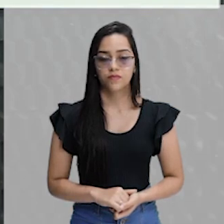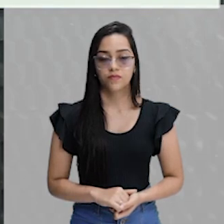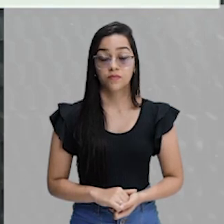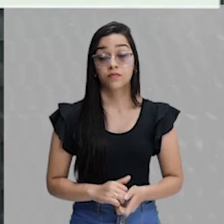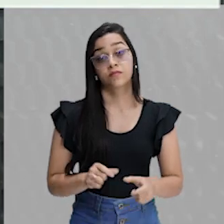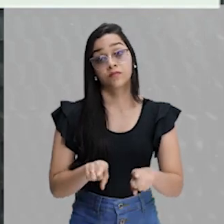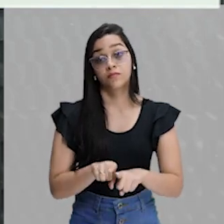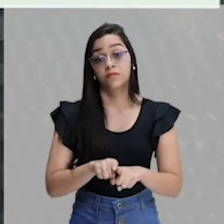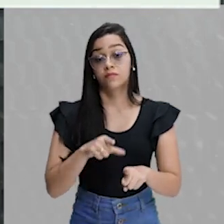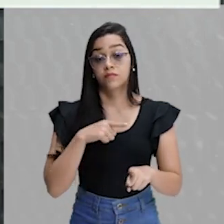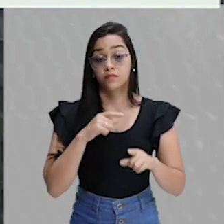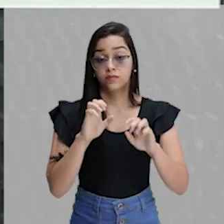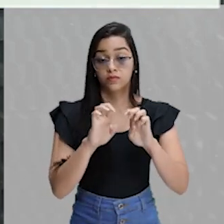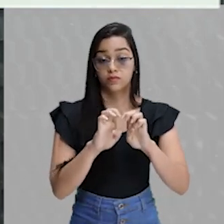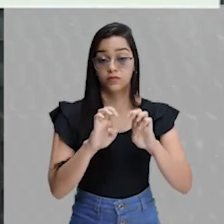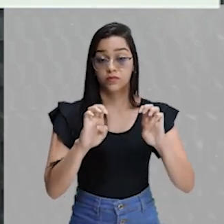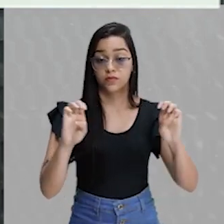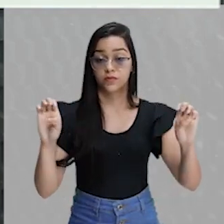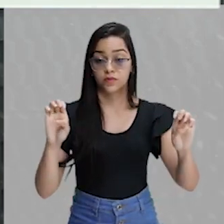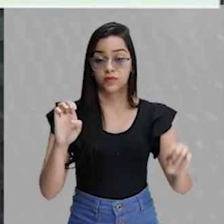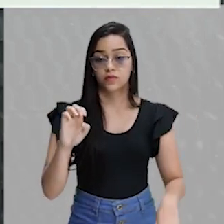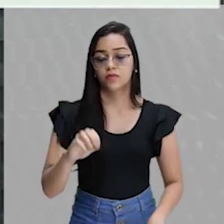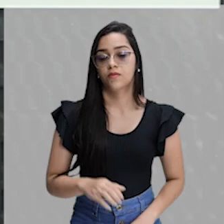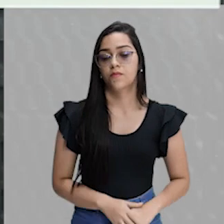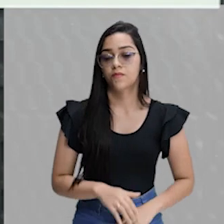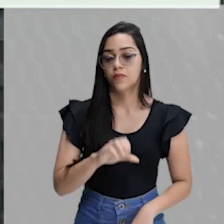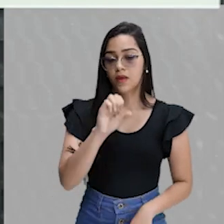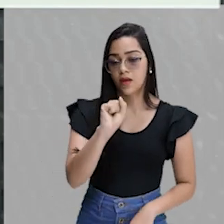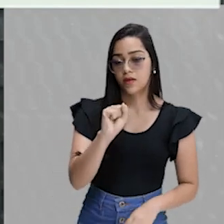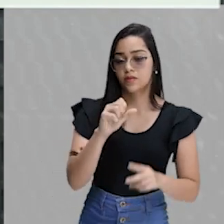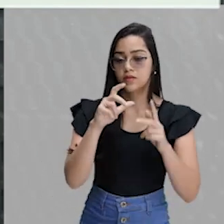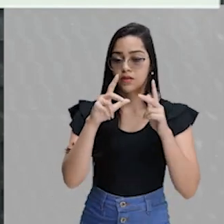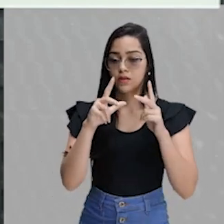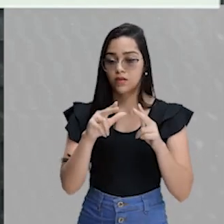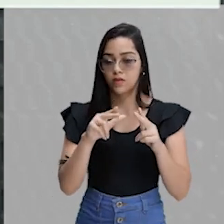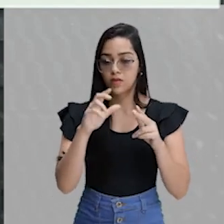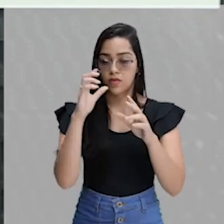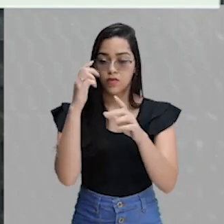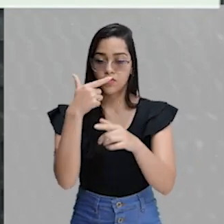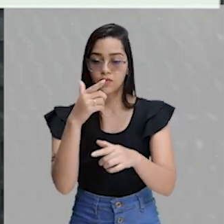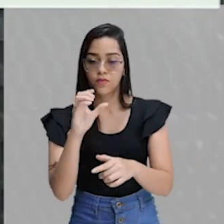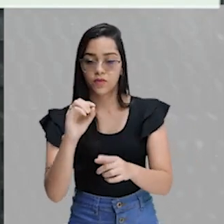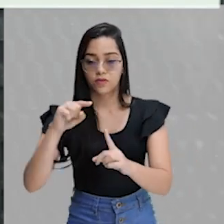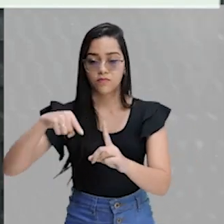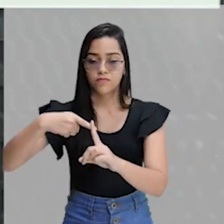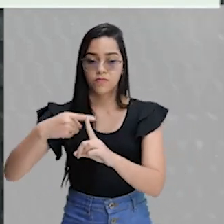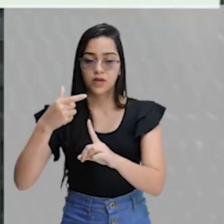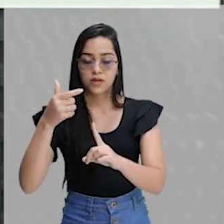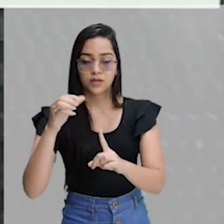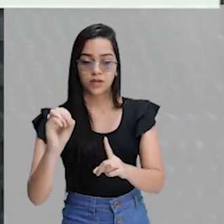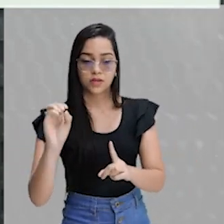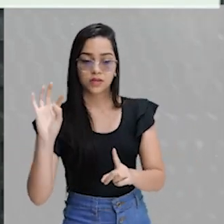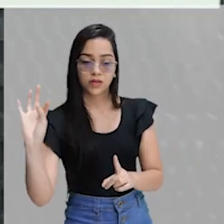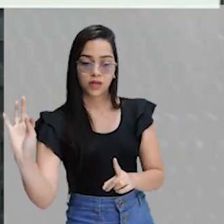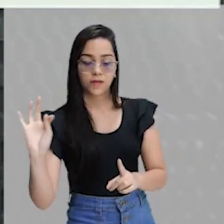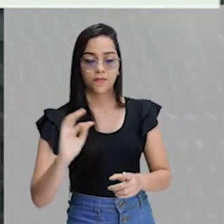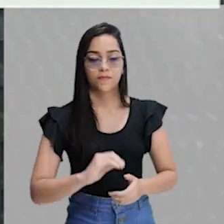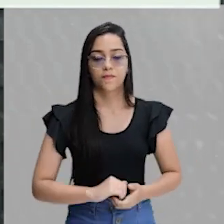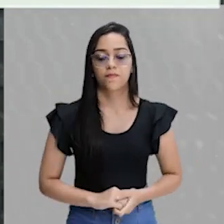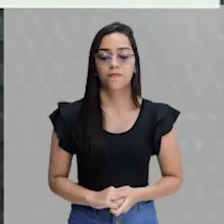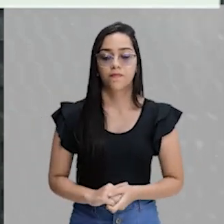E ele dá uma equação horária, né? S igual a 20 mais